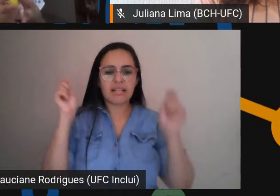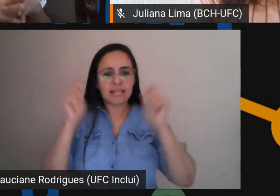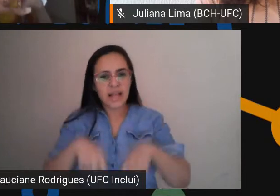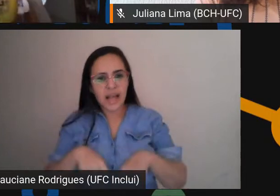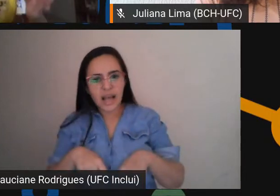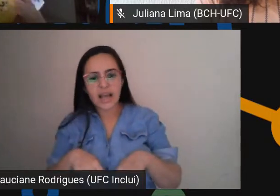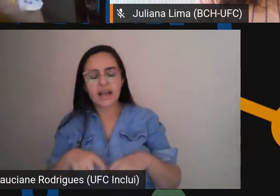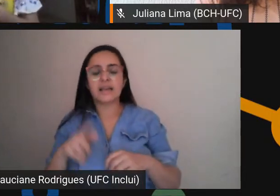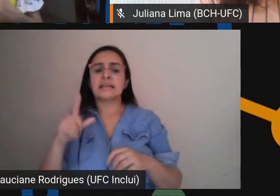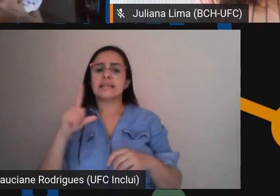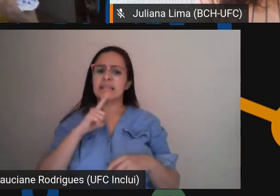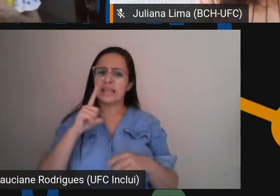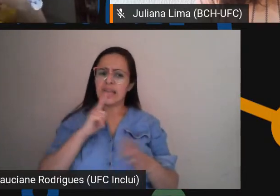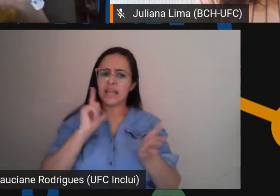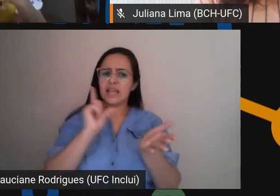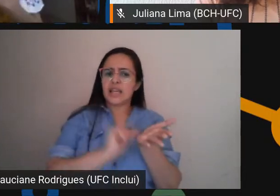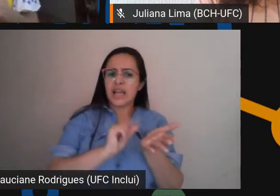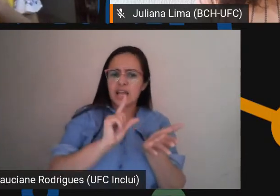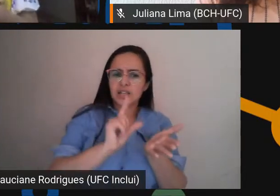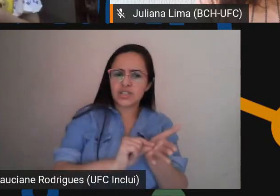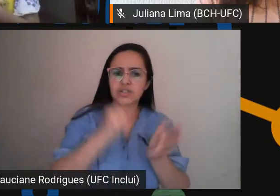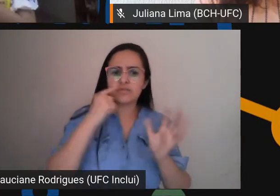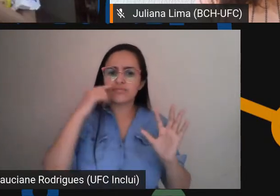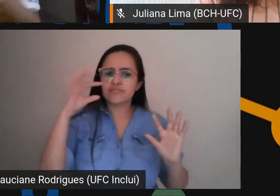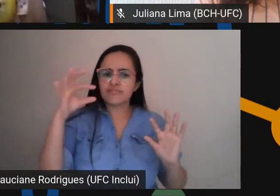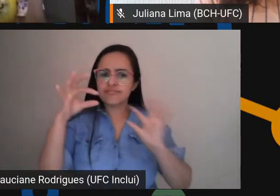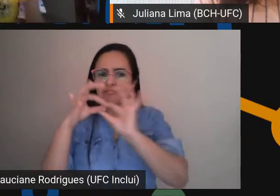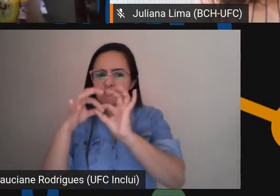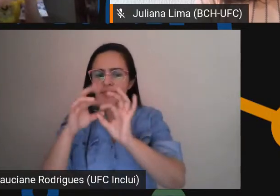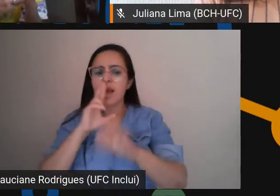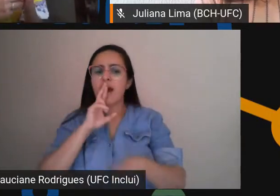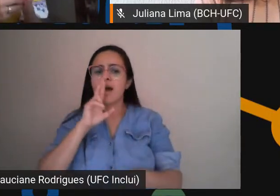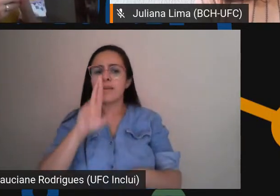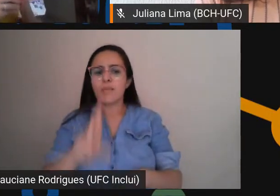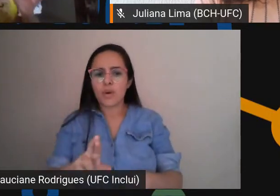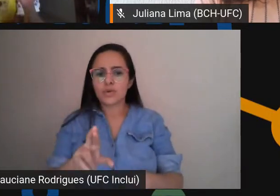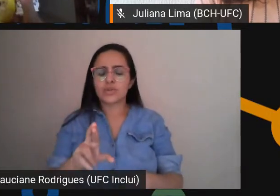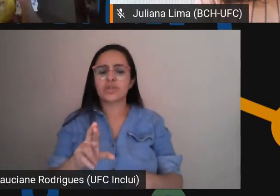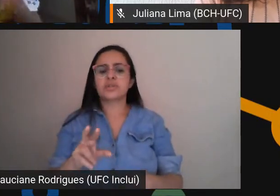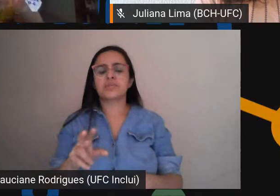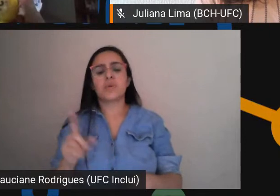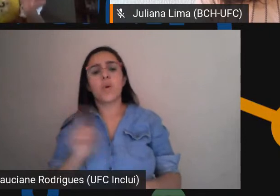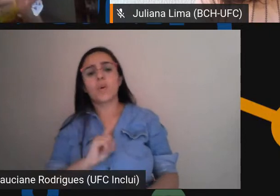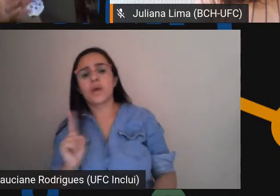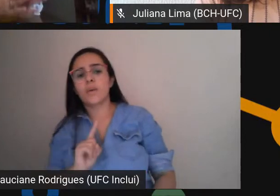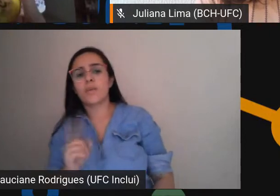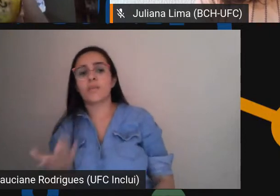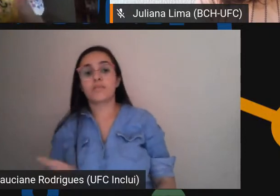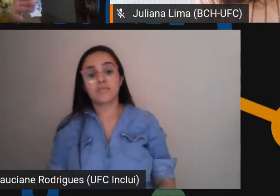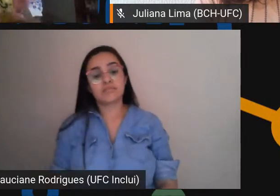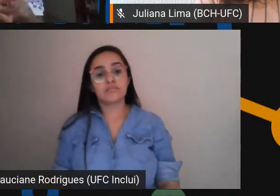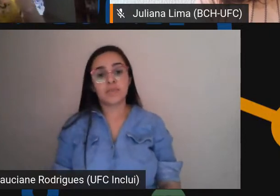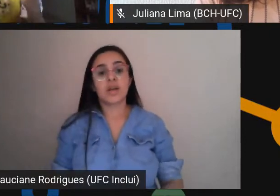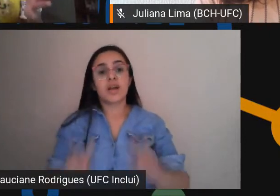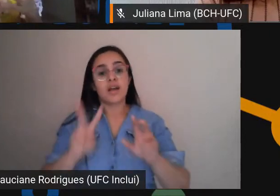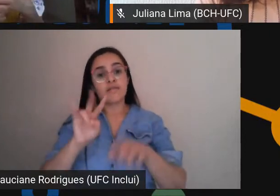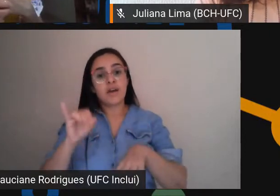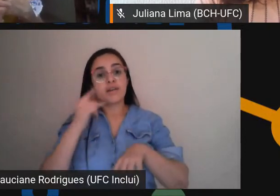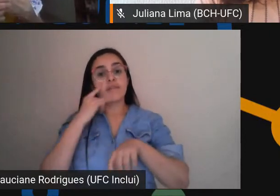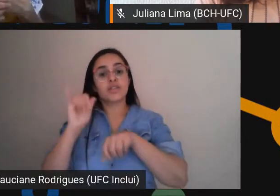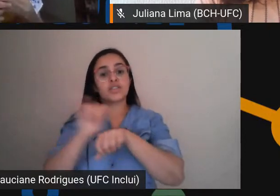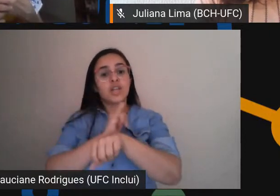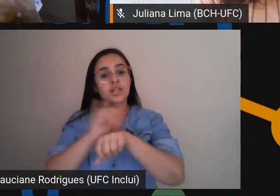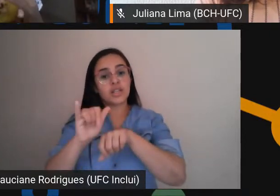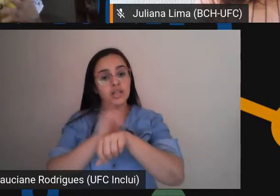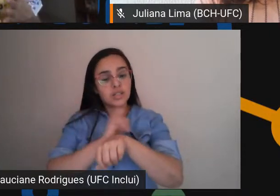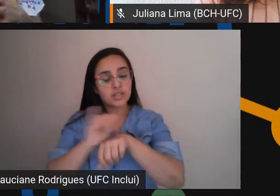existem pesquisas, você sabe de um artigo, 2, 3, 4, que respondem a sua pergunta. E aí vai ser feita uma estratégia de busca, né?